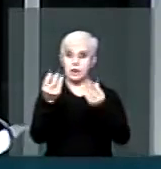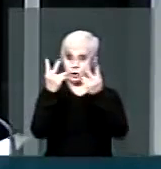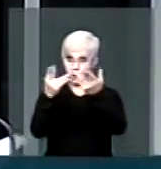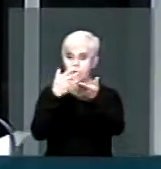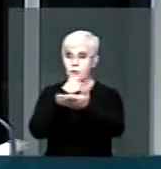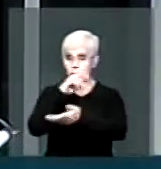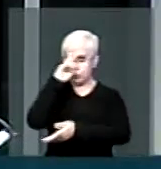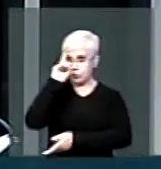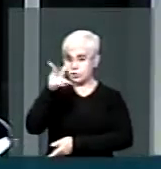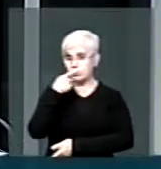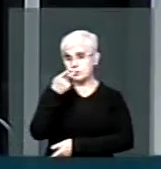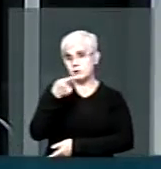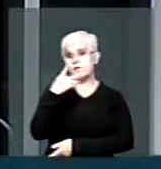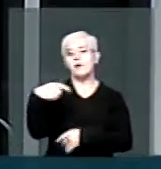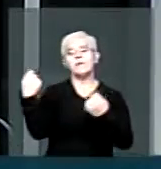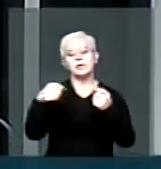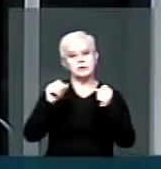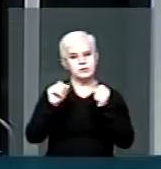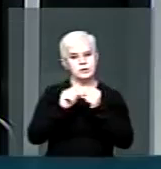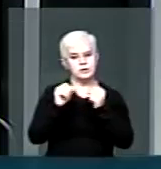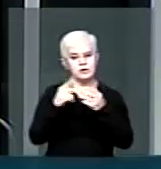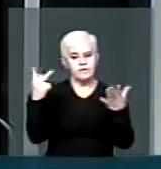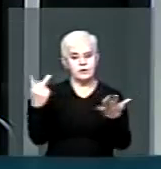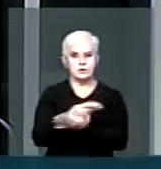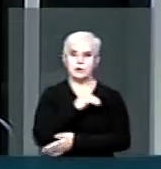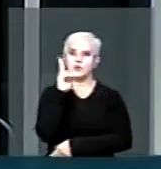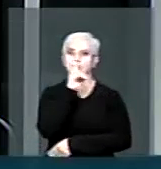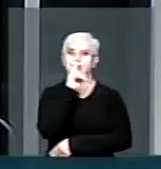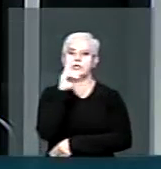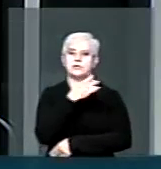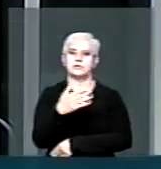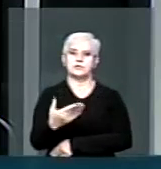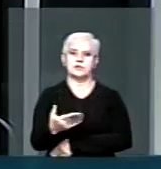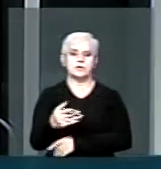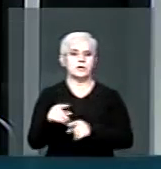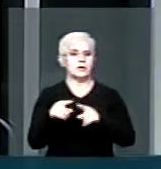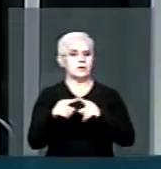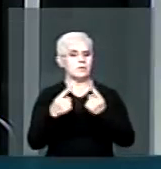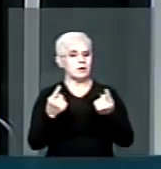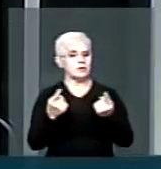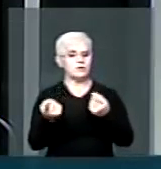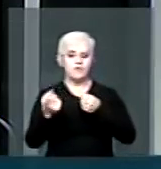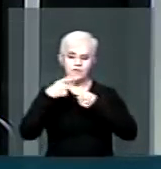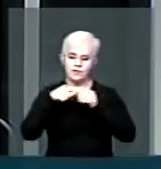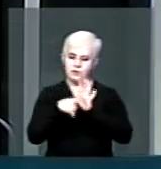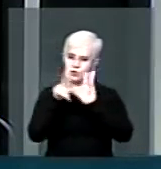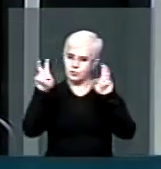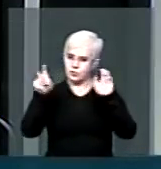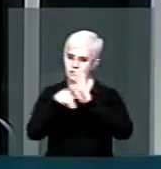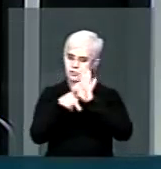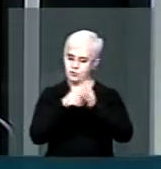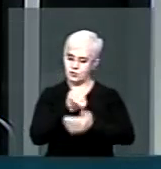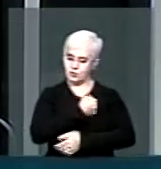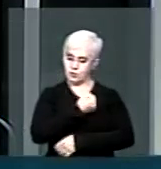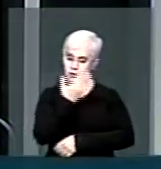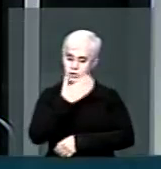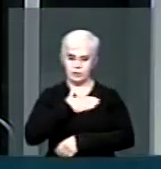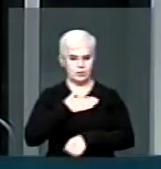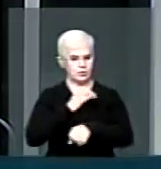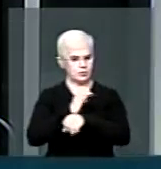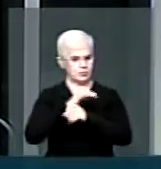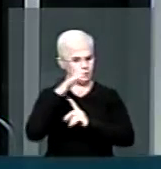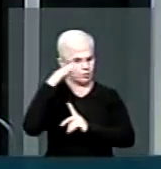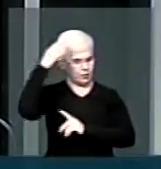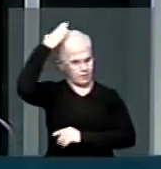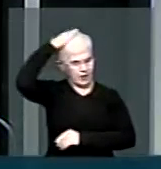disse Vossa Excelência, nós temos que fazer algo e algo já. Mas voltemos aos números. No meu estado, o Paraná,